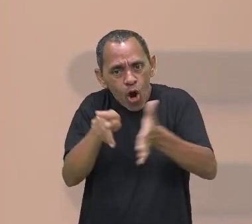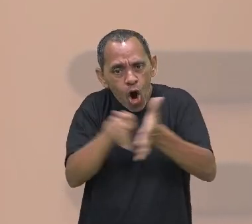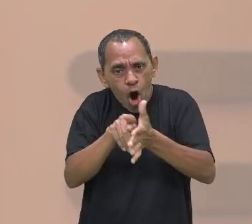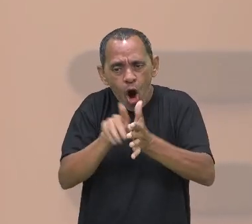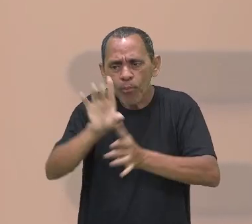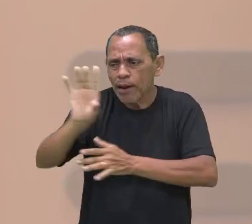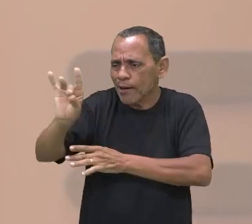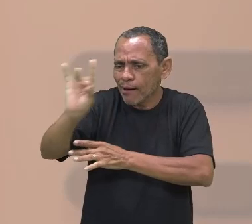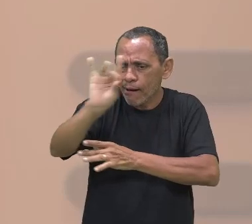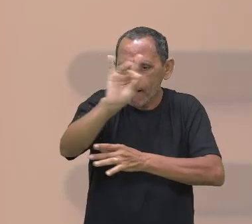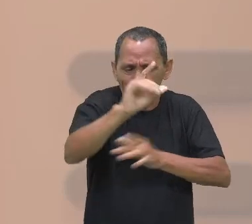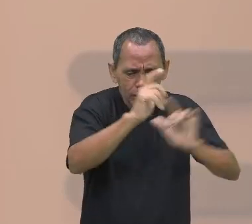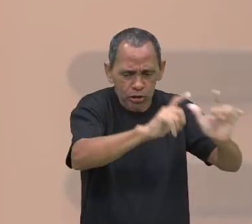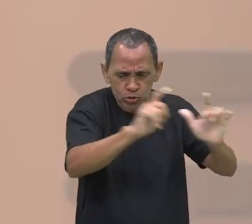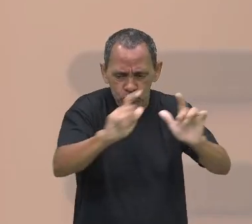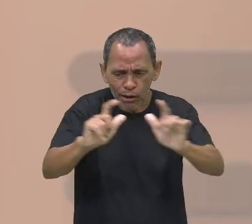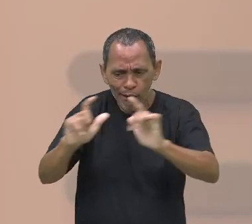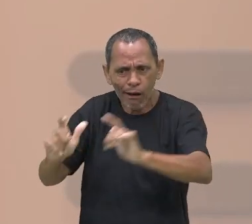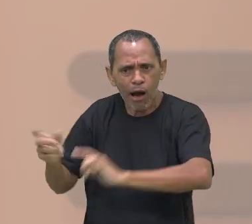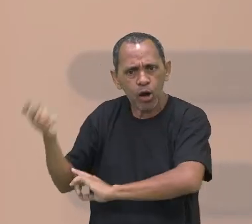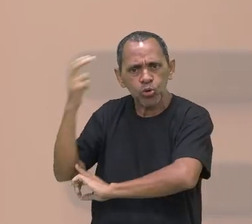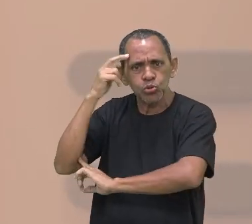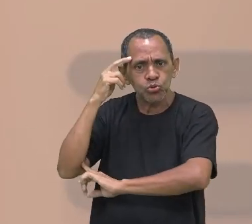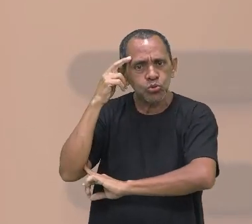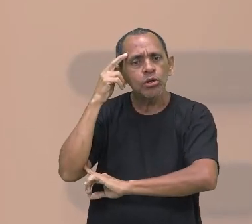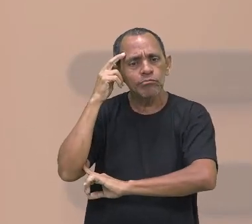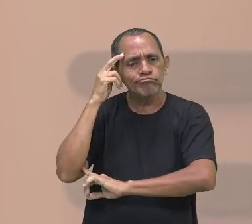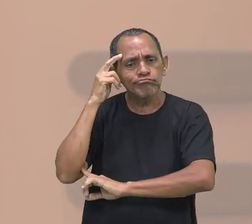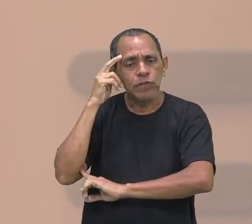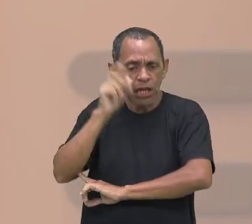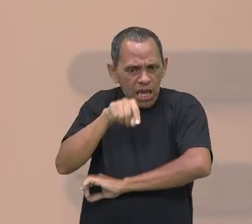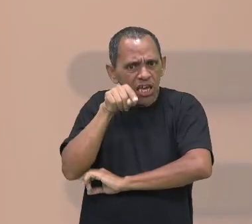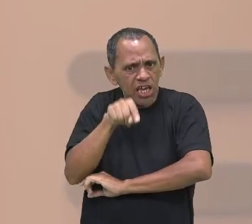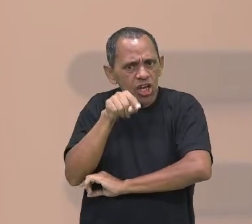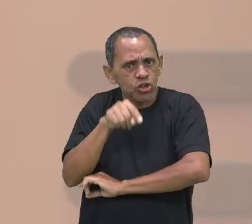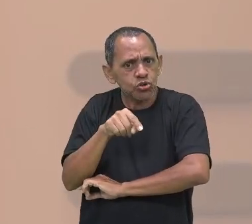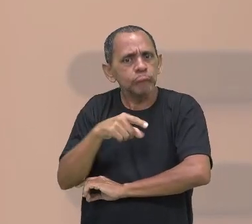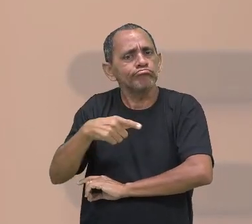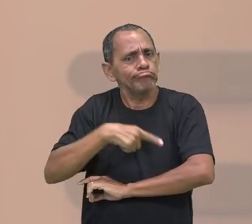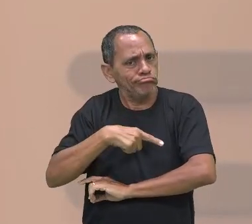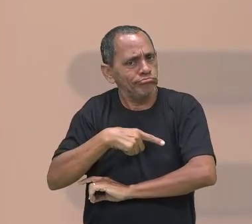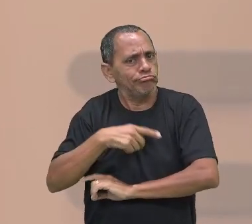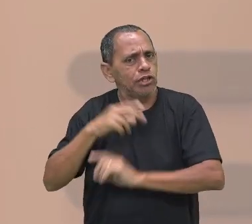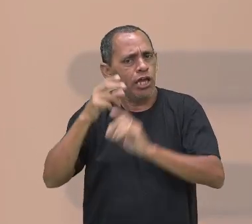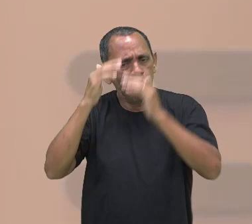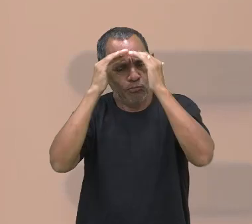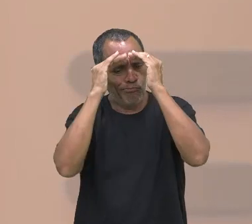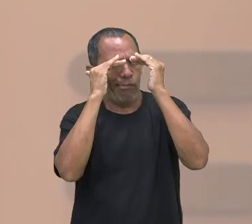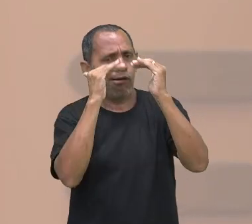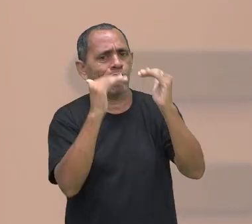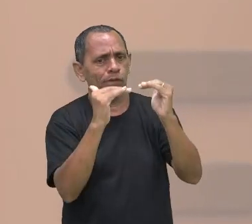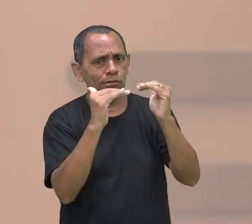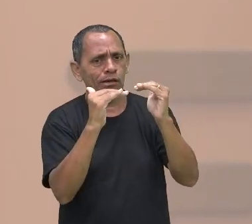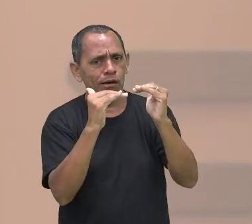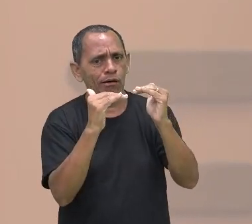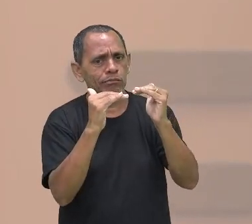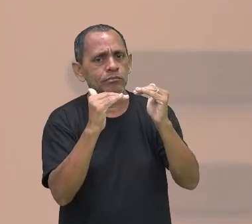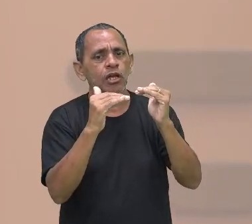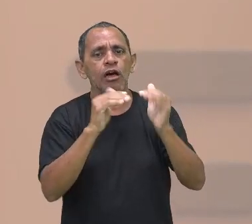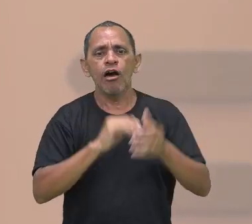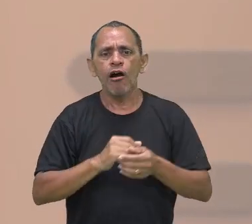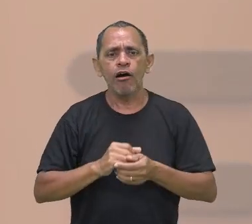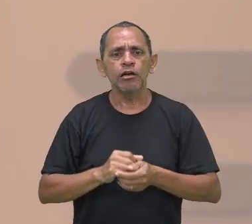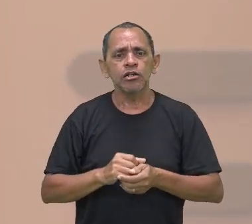cada cultura. E isso deve ser respeitado, porque, como já dissemos, a diversidade cultural não